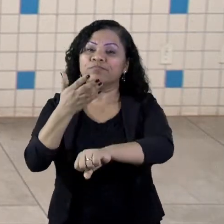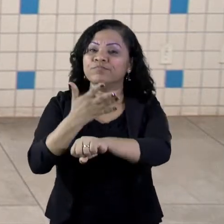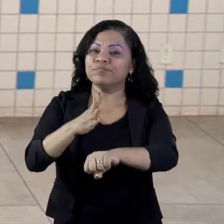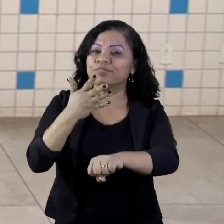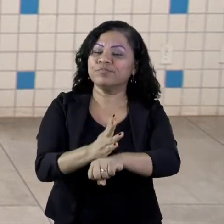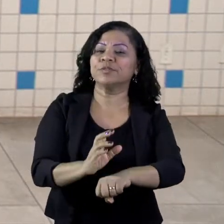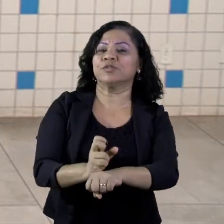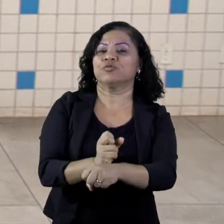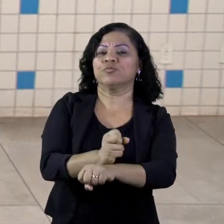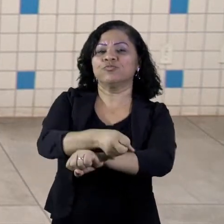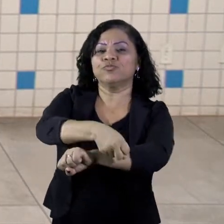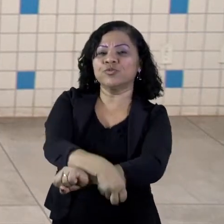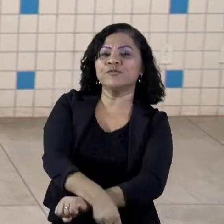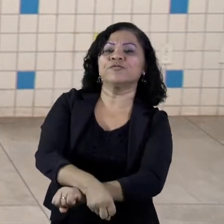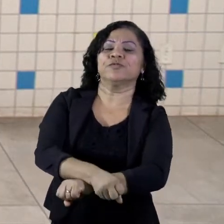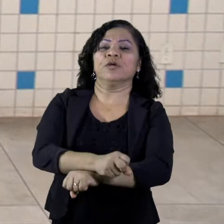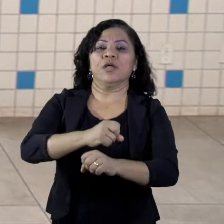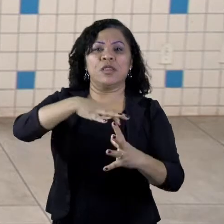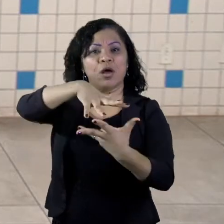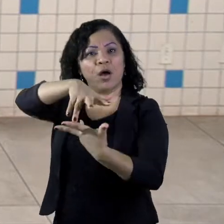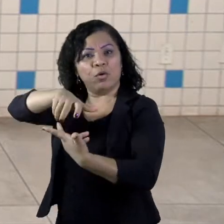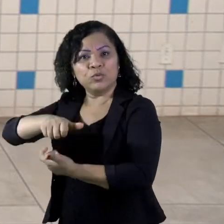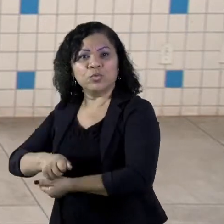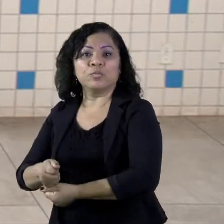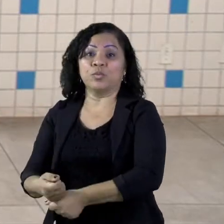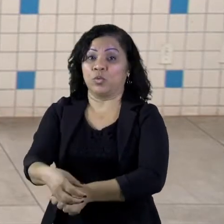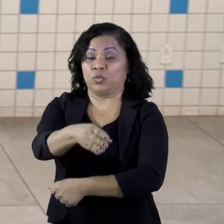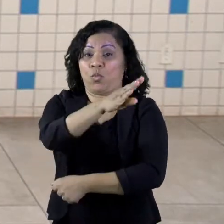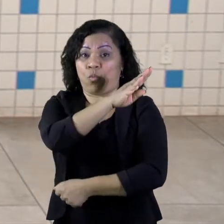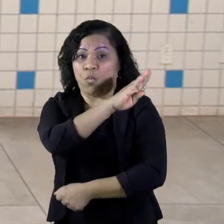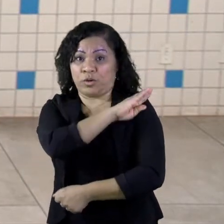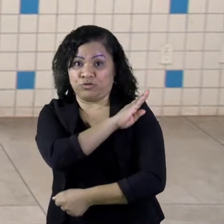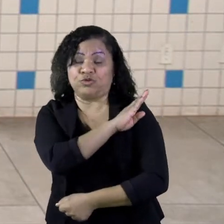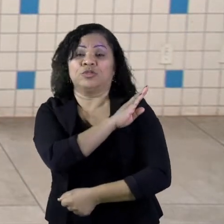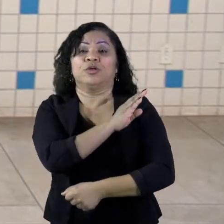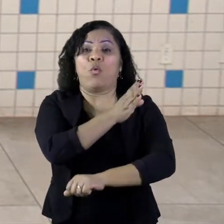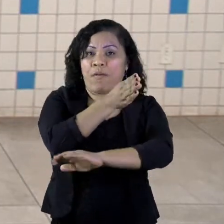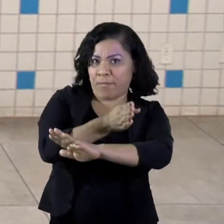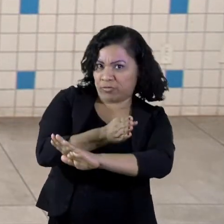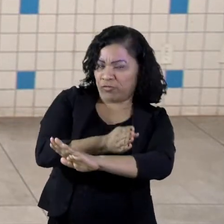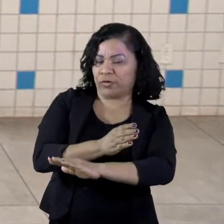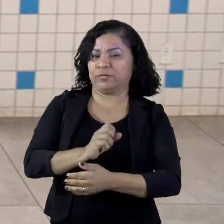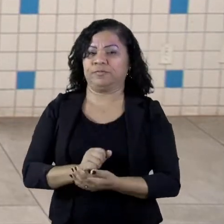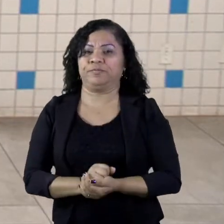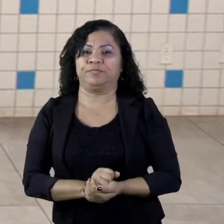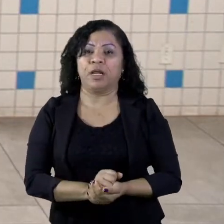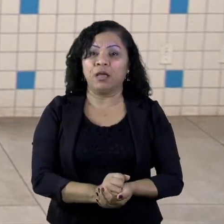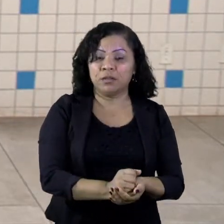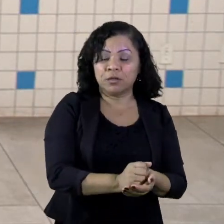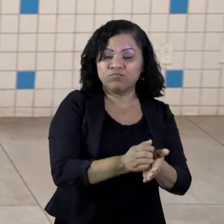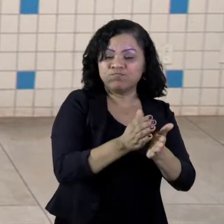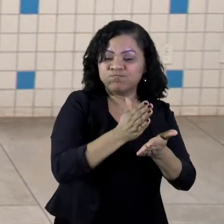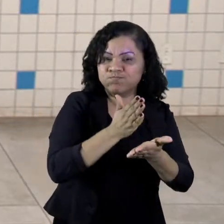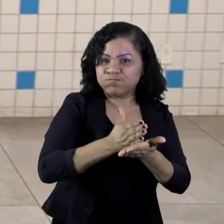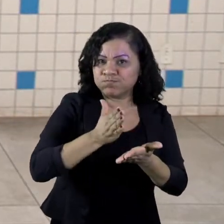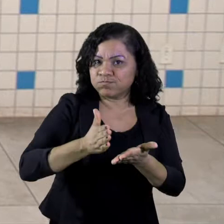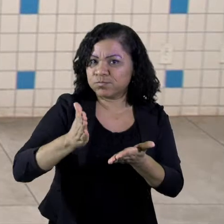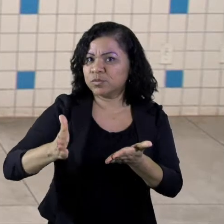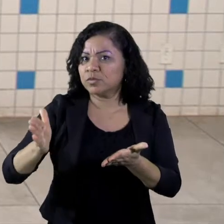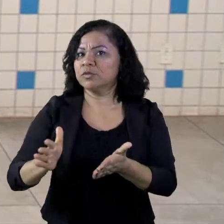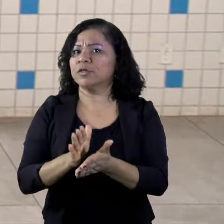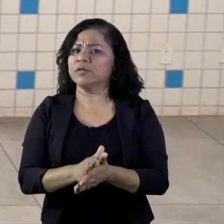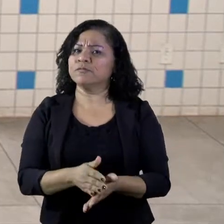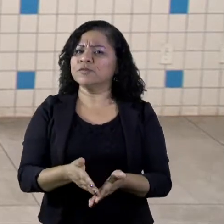antigo e medieval. Vamos dividir por parte. Vocês já sabem, desde a primeira aula que eu estou trabalhando